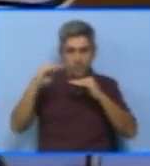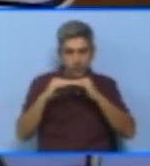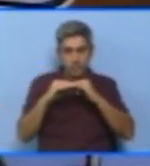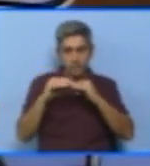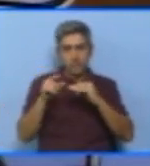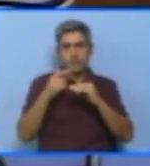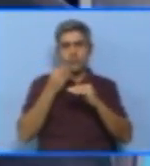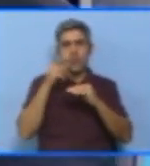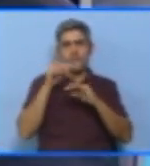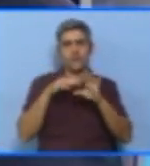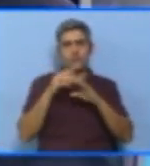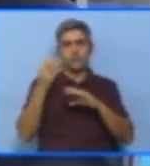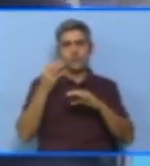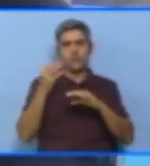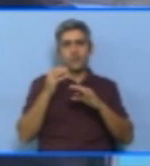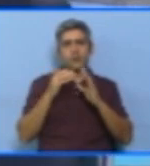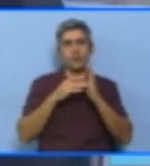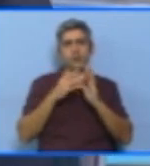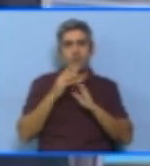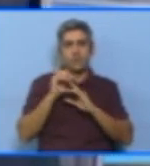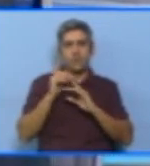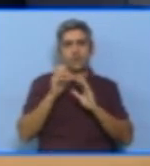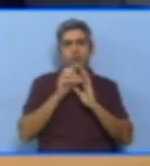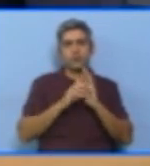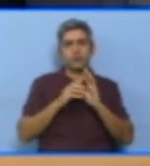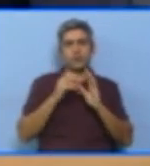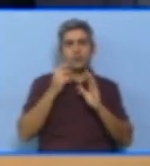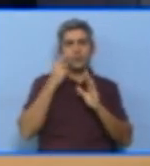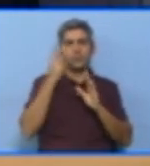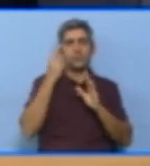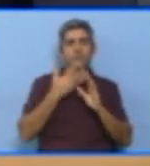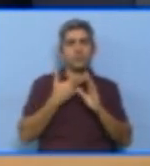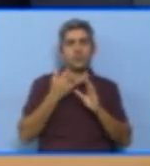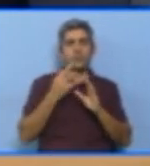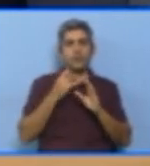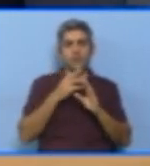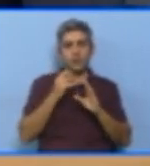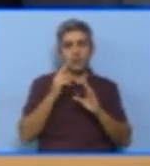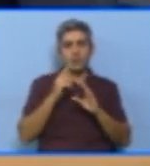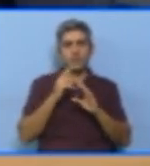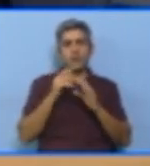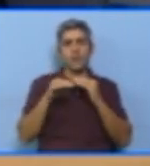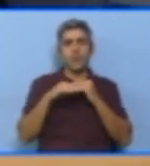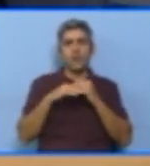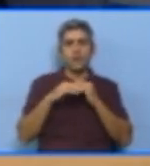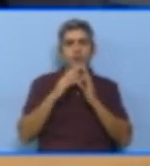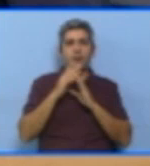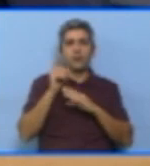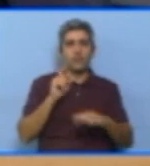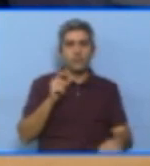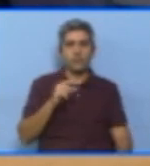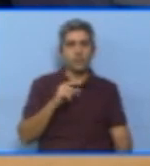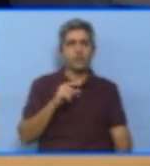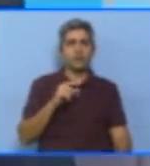ele fez foi, Cristo é de condição divina e não se valeu da sua igualdade com Deus.